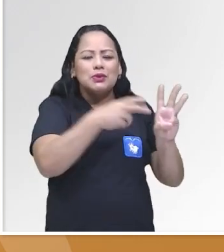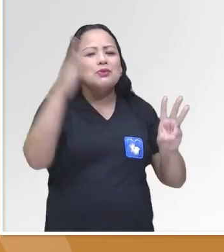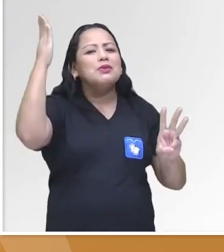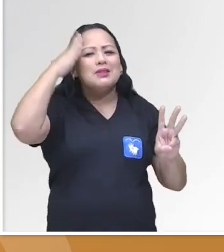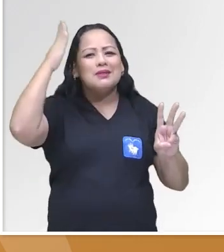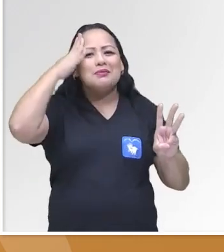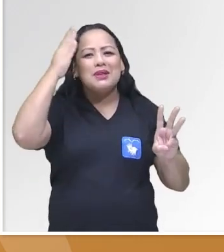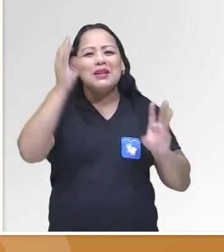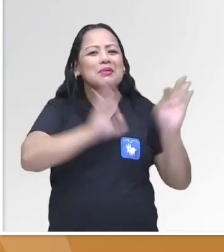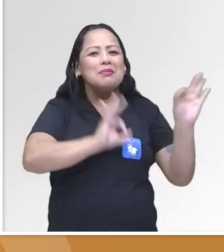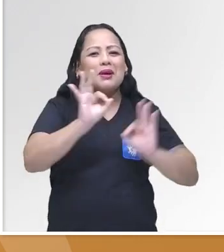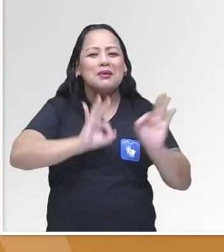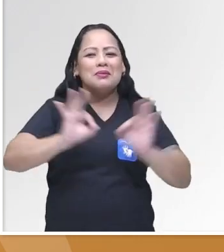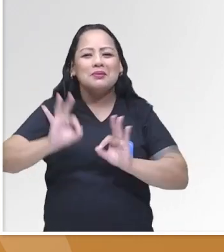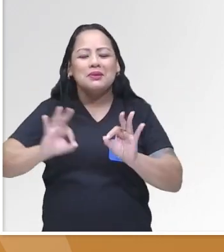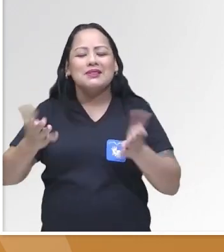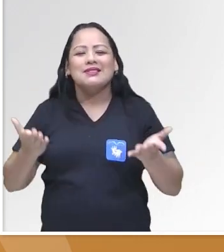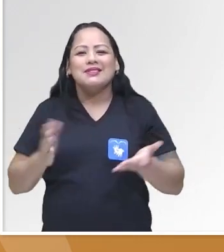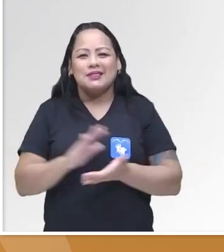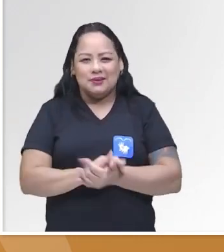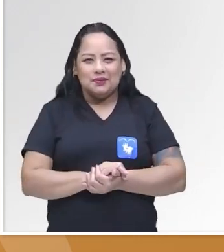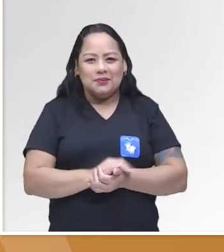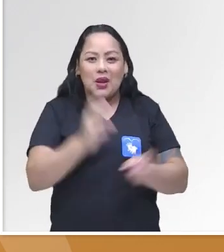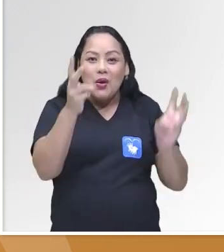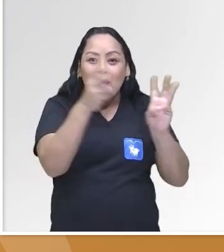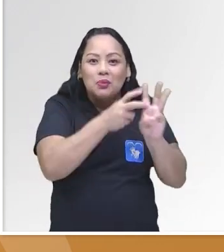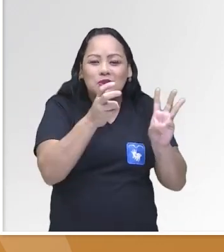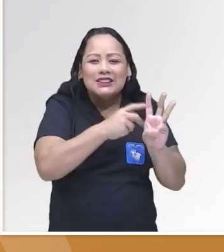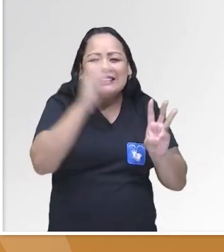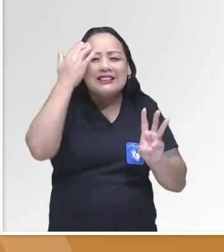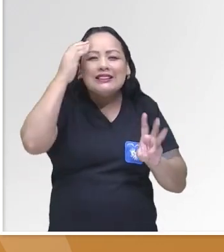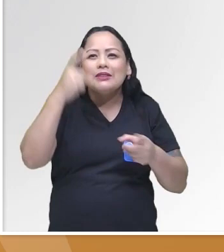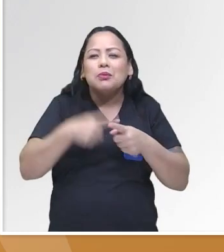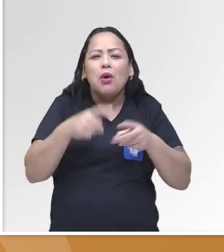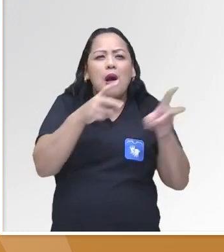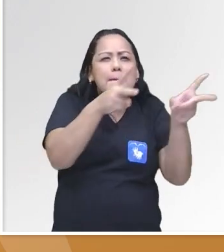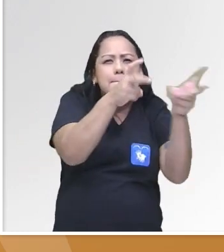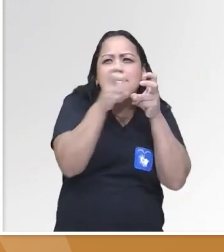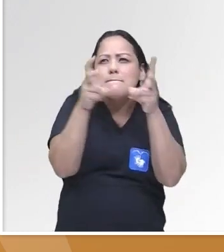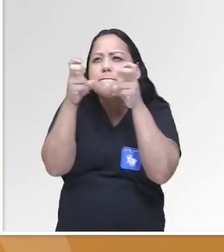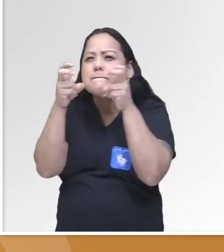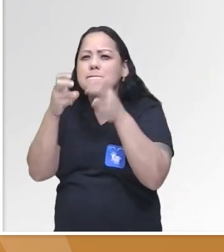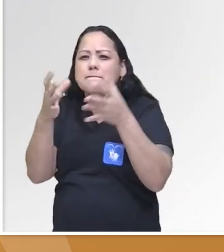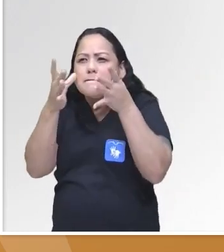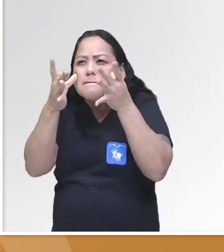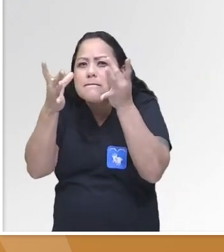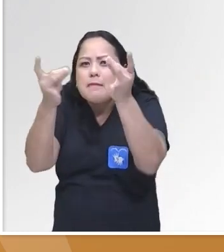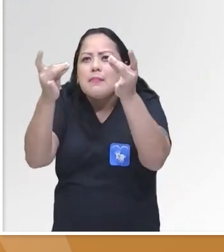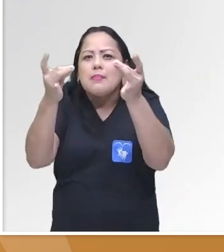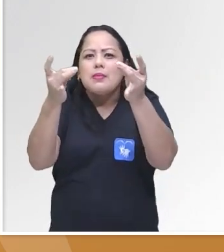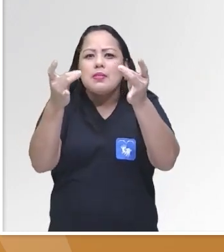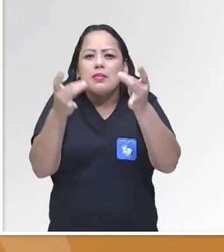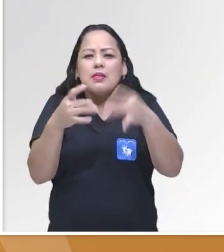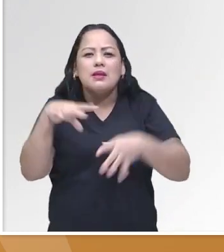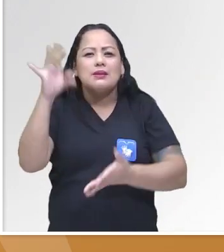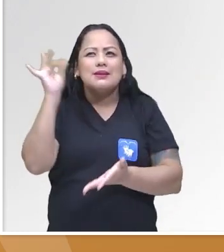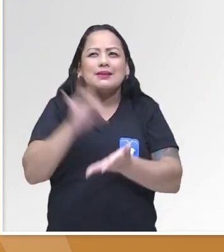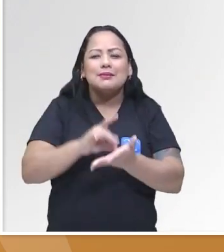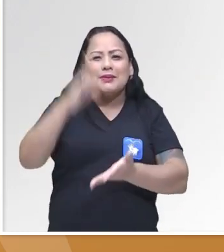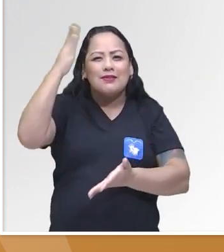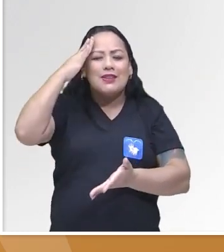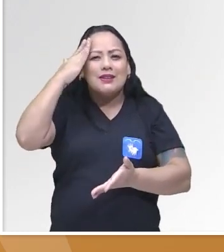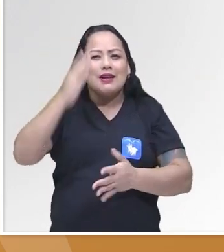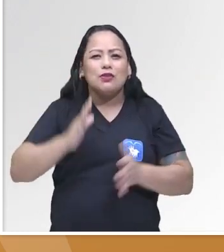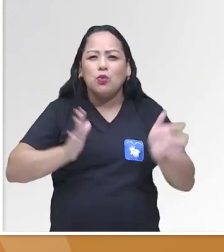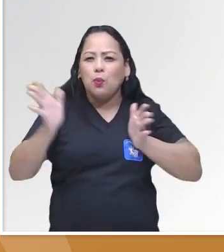funcionava. Eles entendiam, eles observavam. Eles sabiam exatamente a época dos